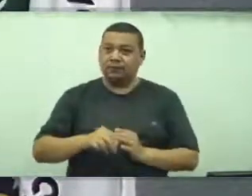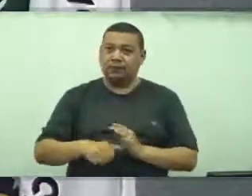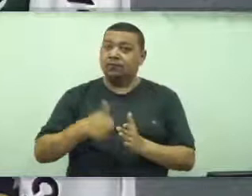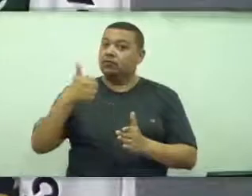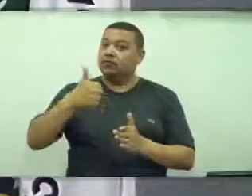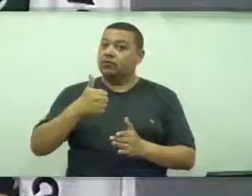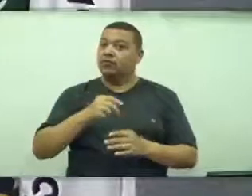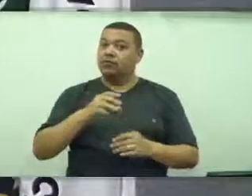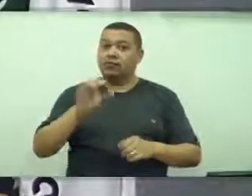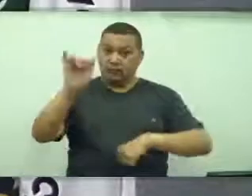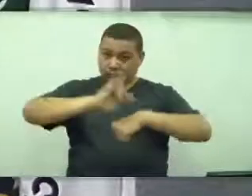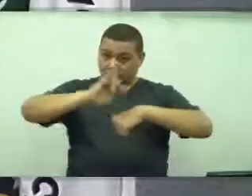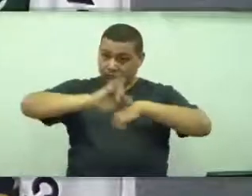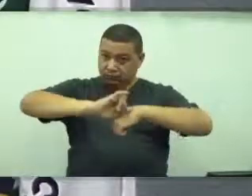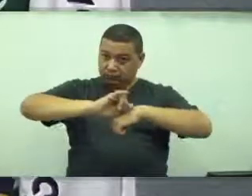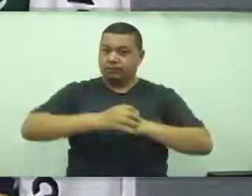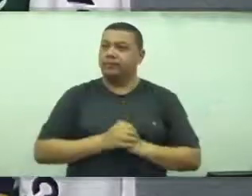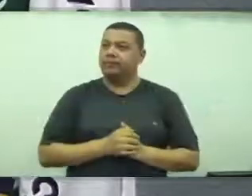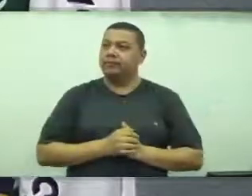polo em nível de Estado.